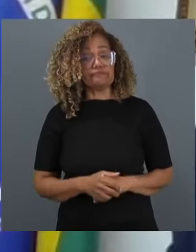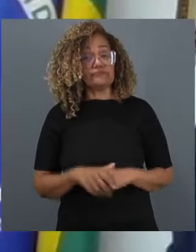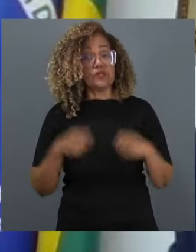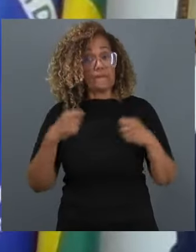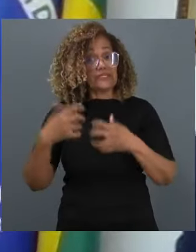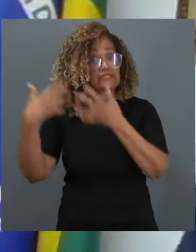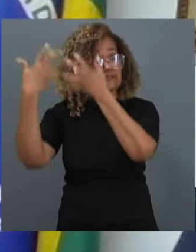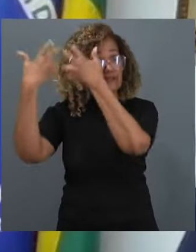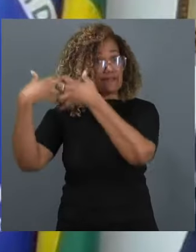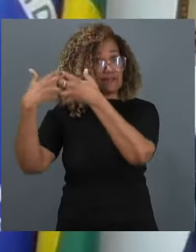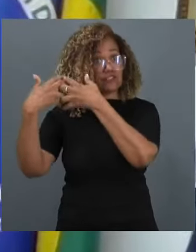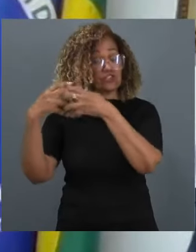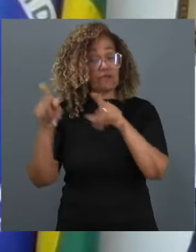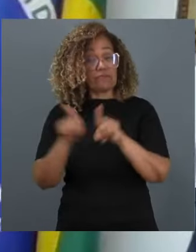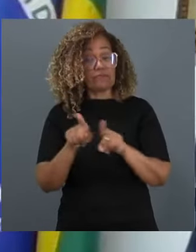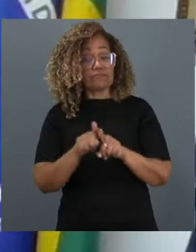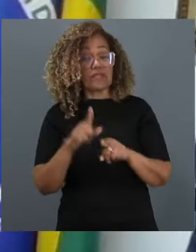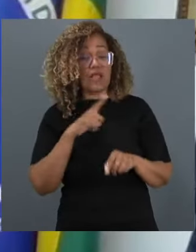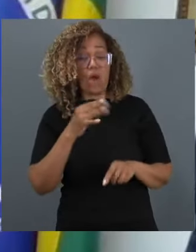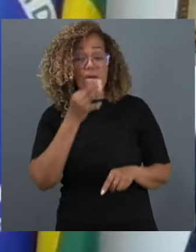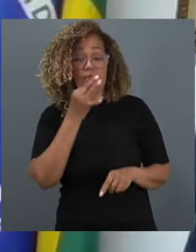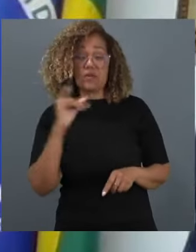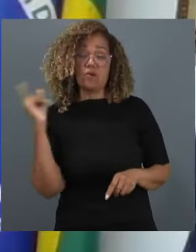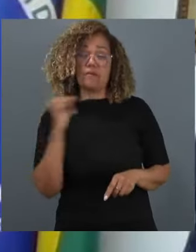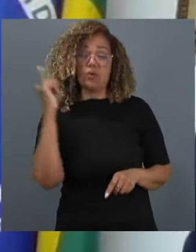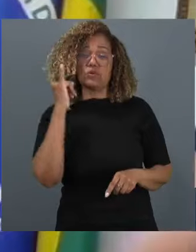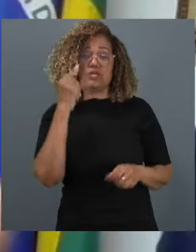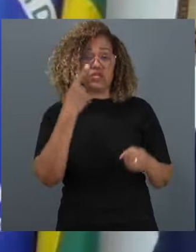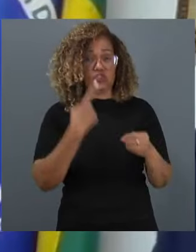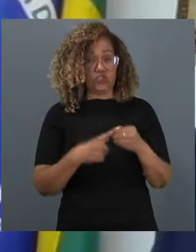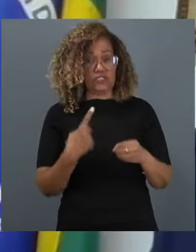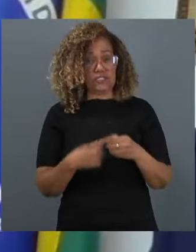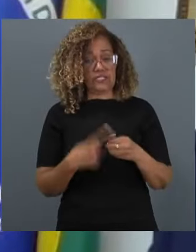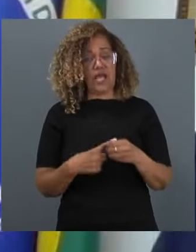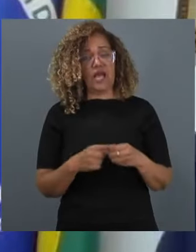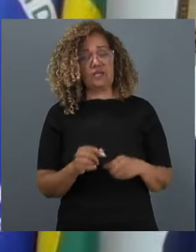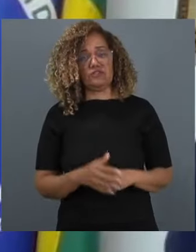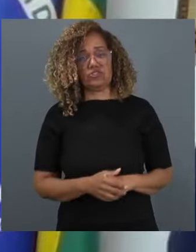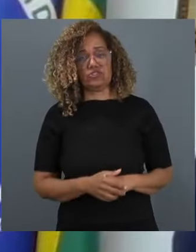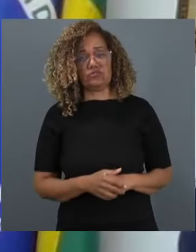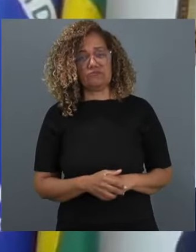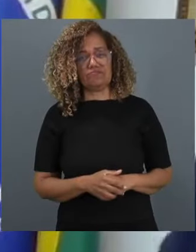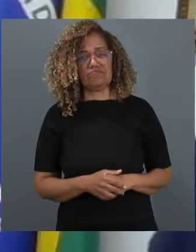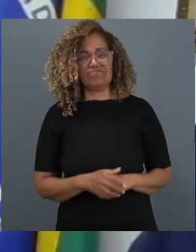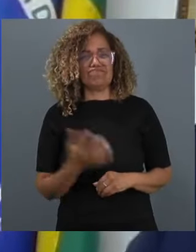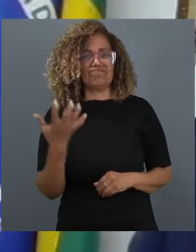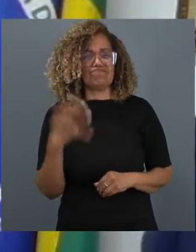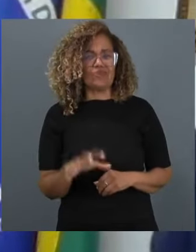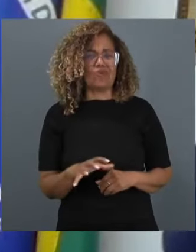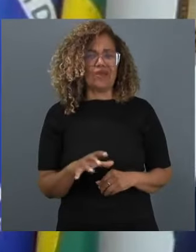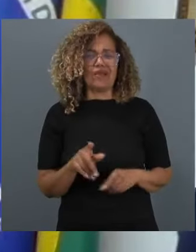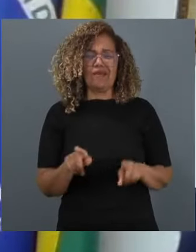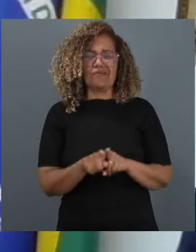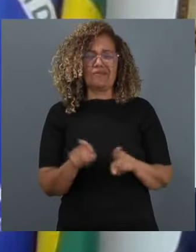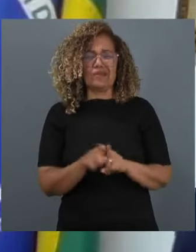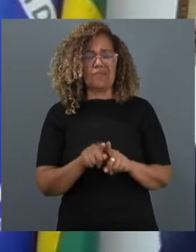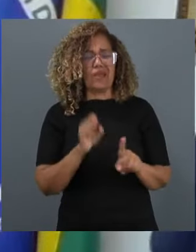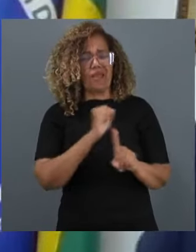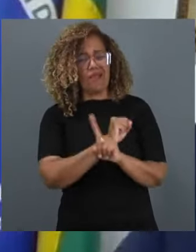tome decisões importantes para a sua cidade, porque você não quer se desgastar com o setor da sociedade